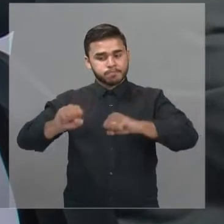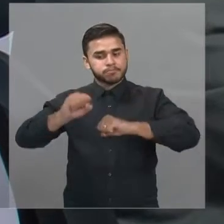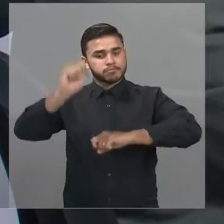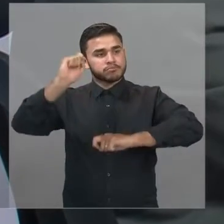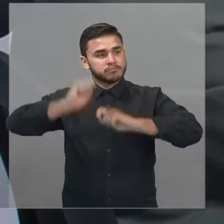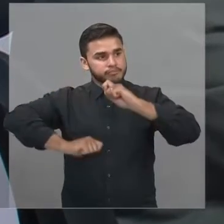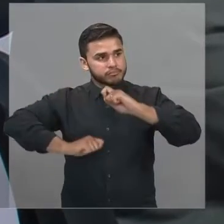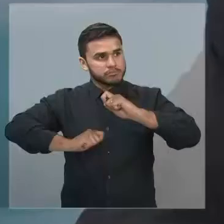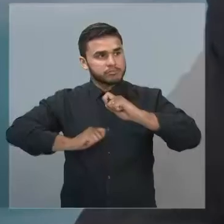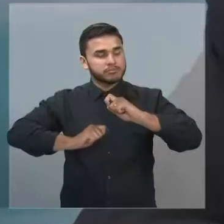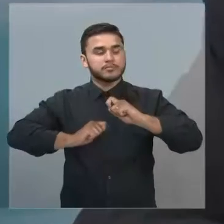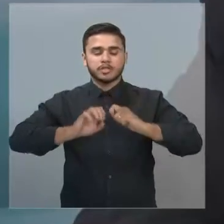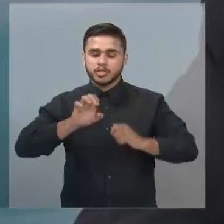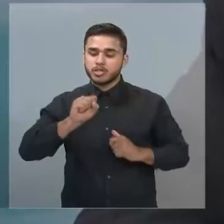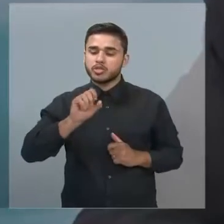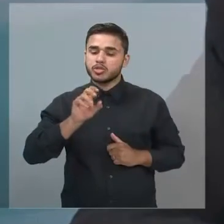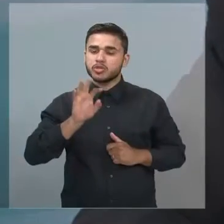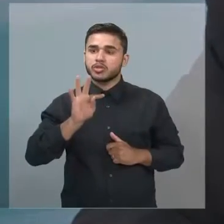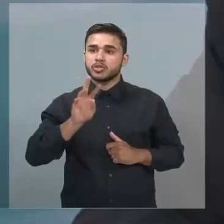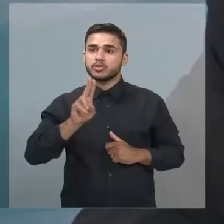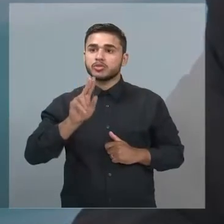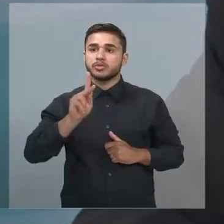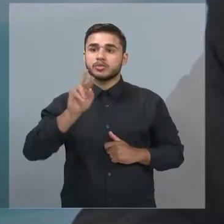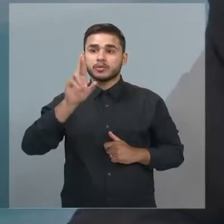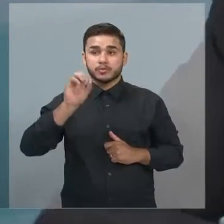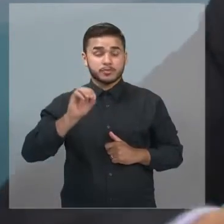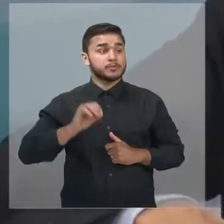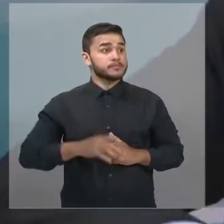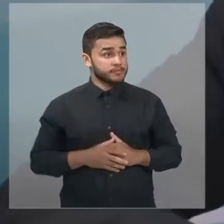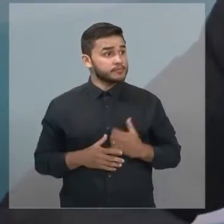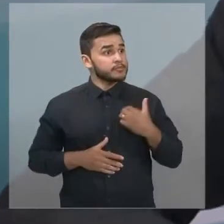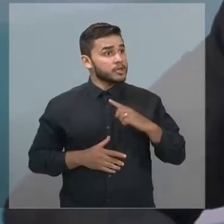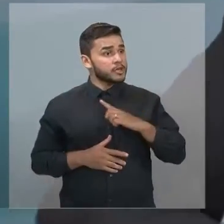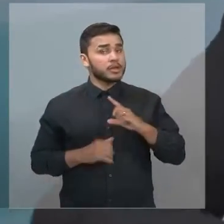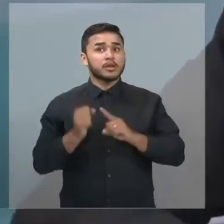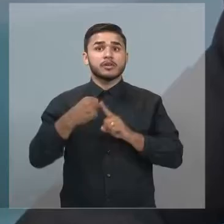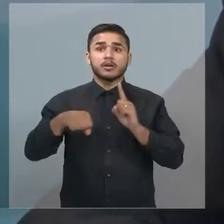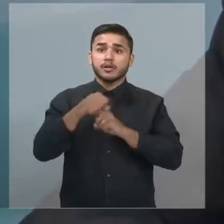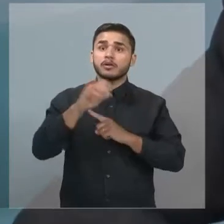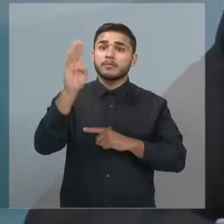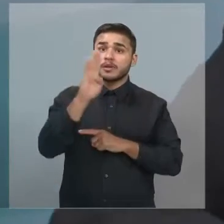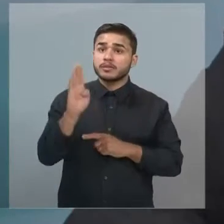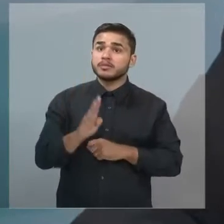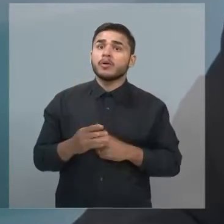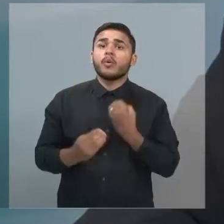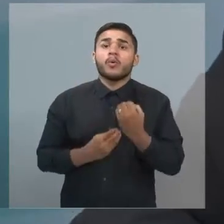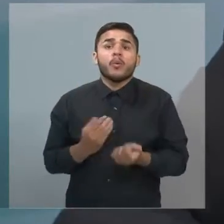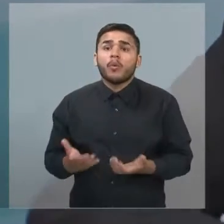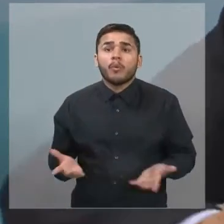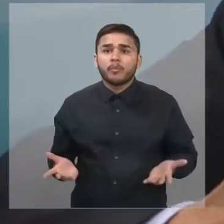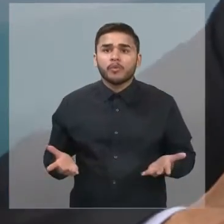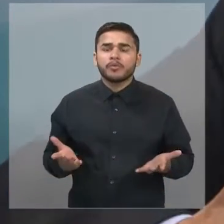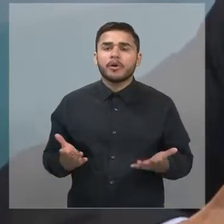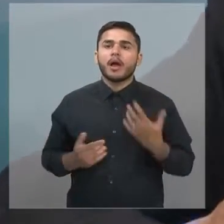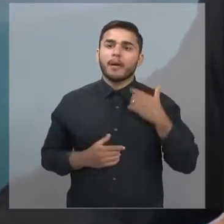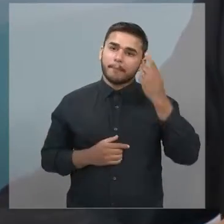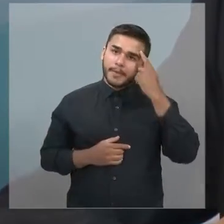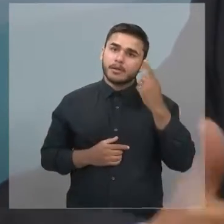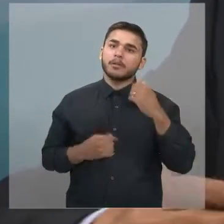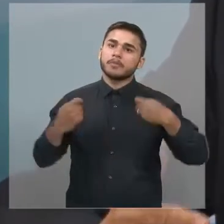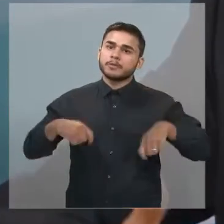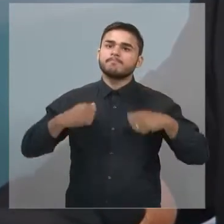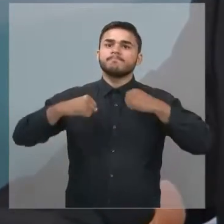que se percebe é uma certa erotização dentro da sociedade brasileira. Como é que se trabalha isso? De que maneira? Eu acho que precisamos ter